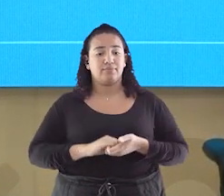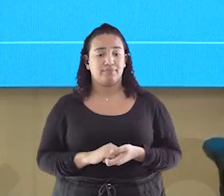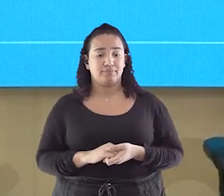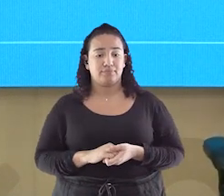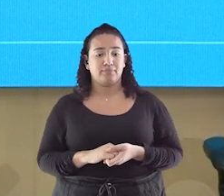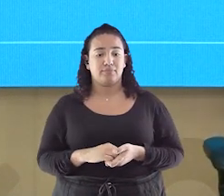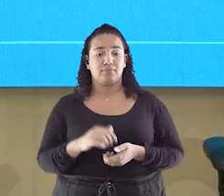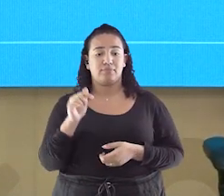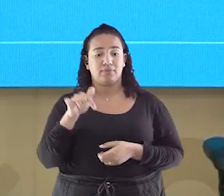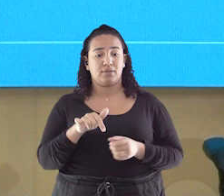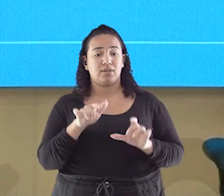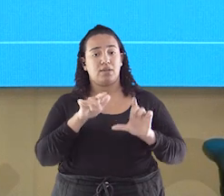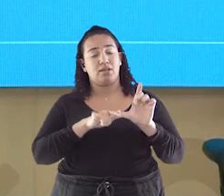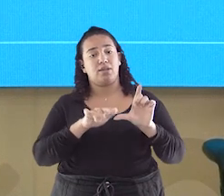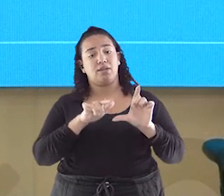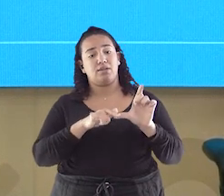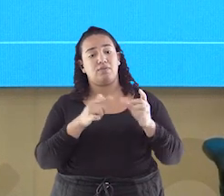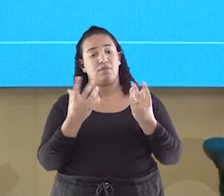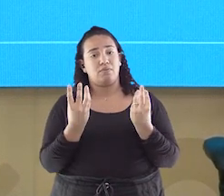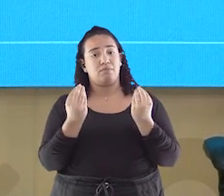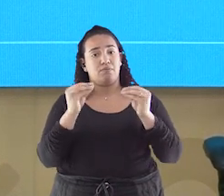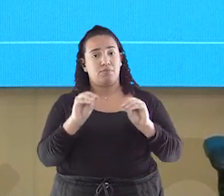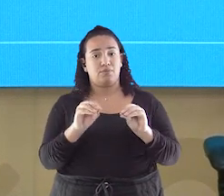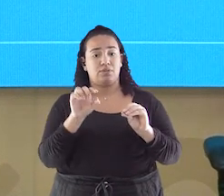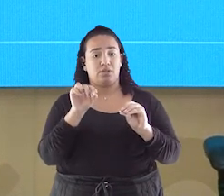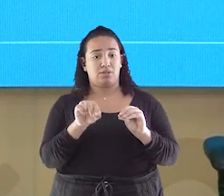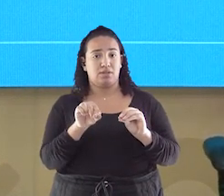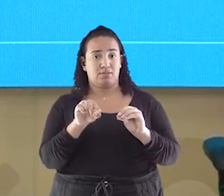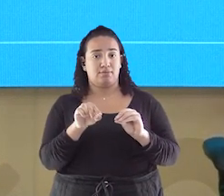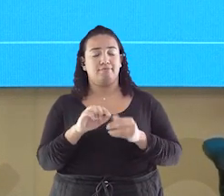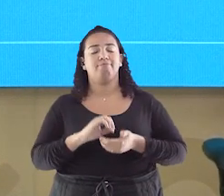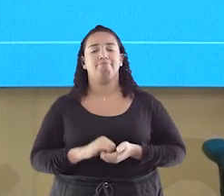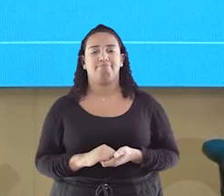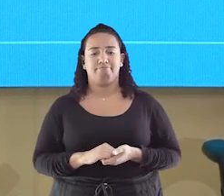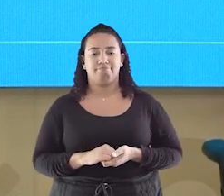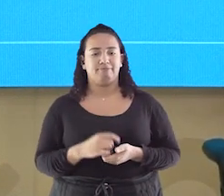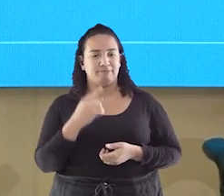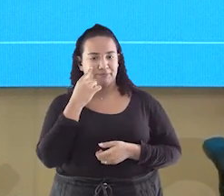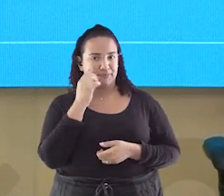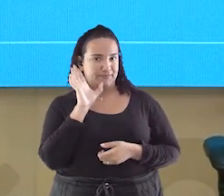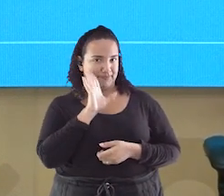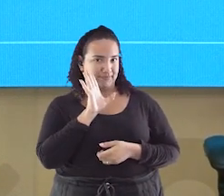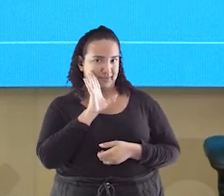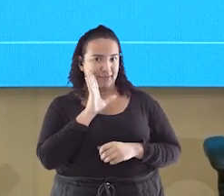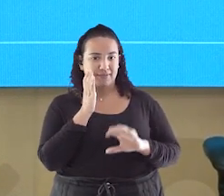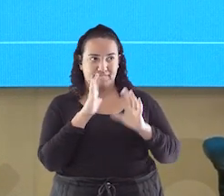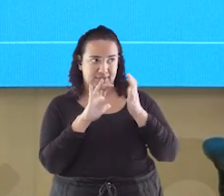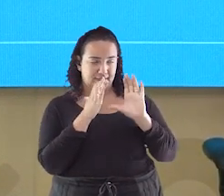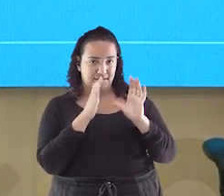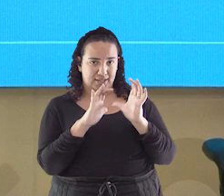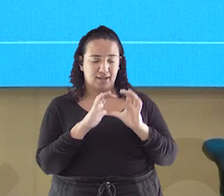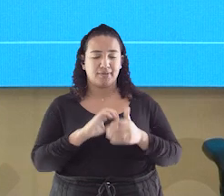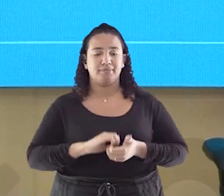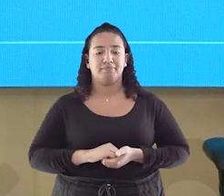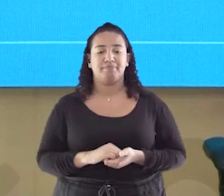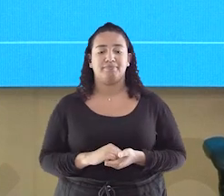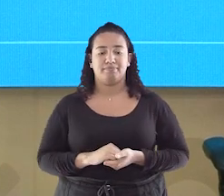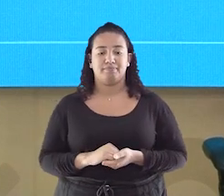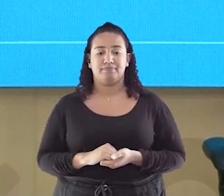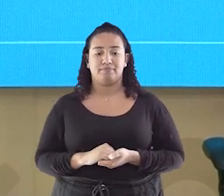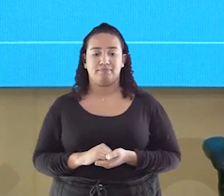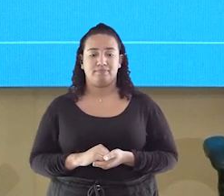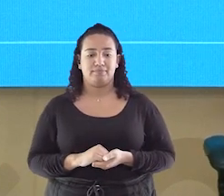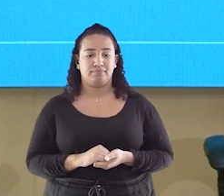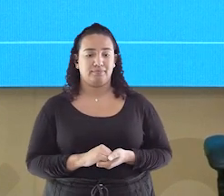Sim. E com a melodia nós colocaremos as preposições. Vai ser muito bacana, hein? Vamos cantar então, Pirulito? Vamos lá.